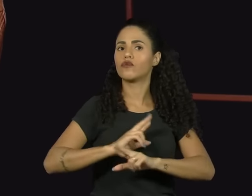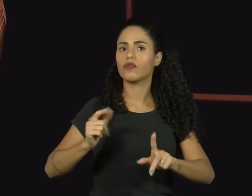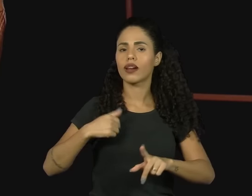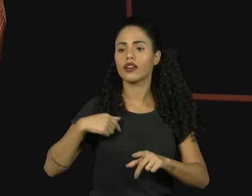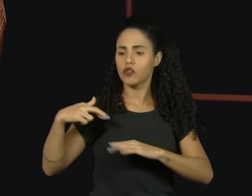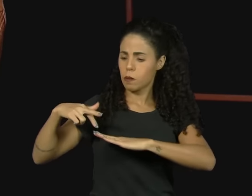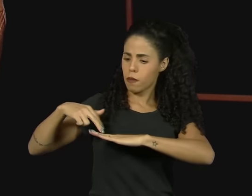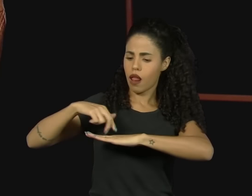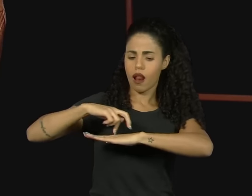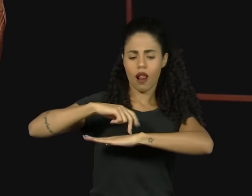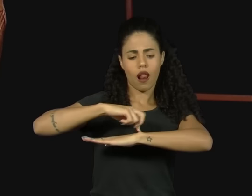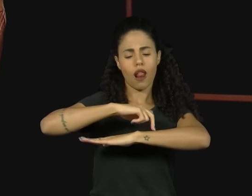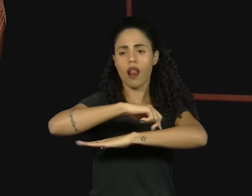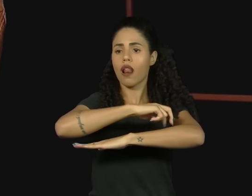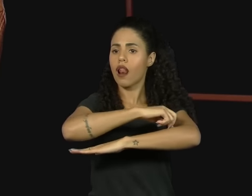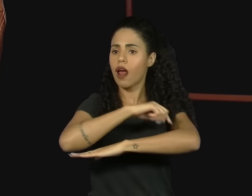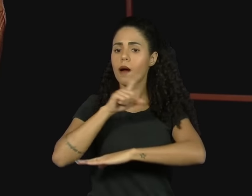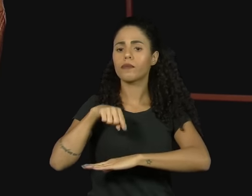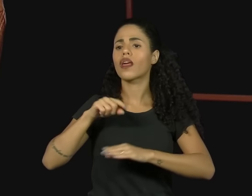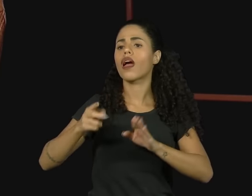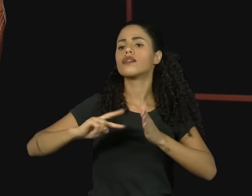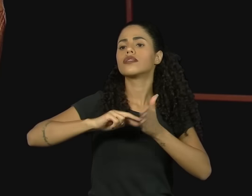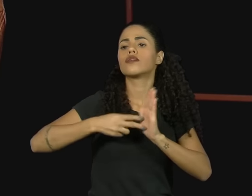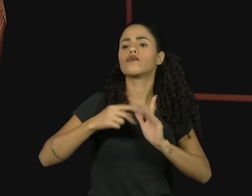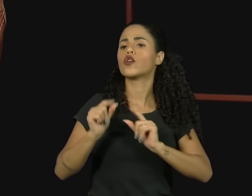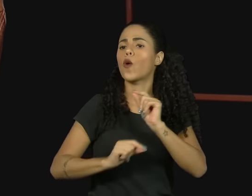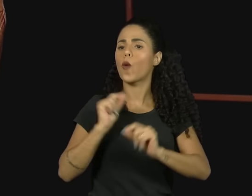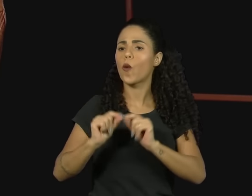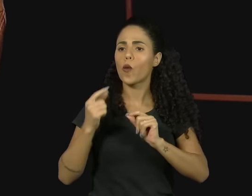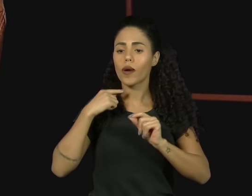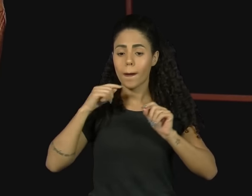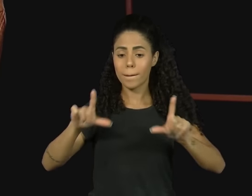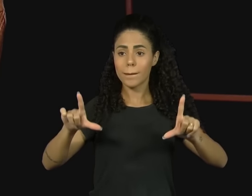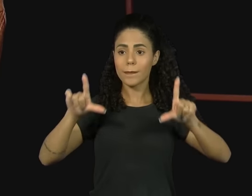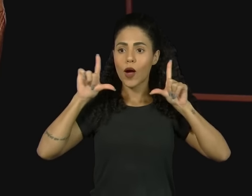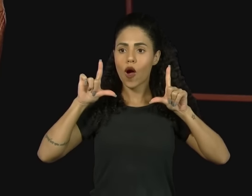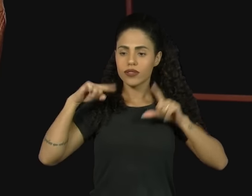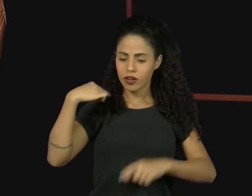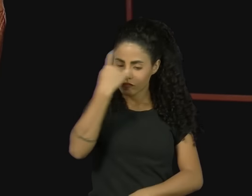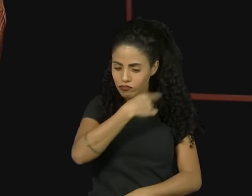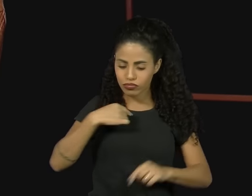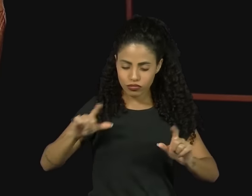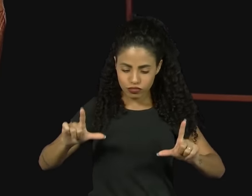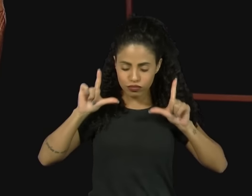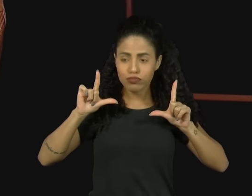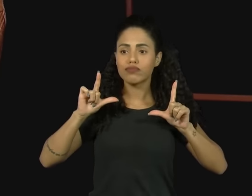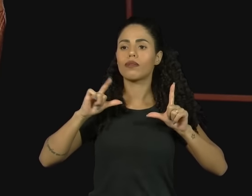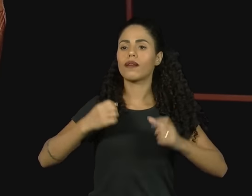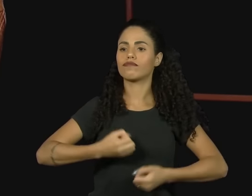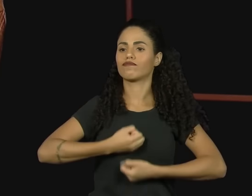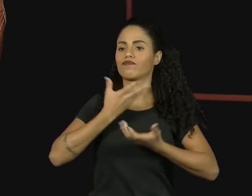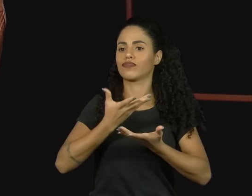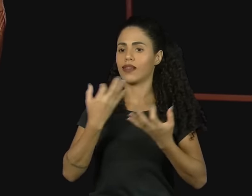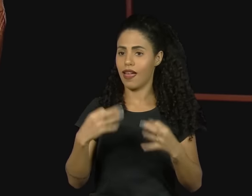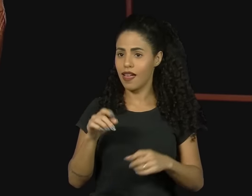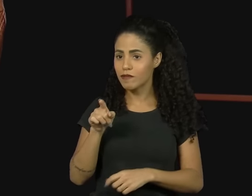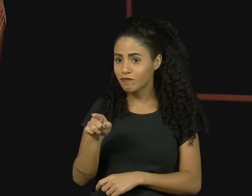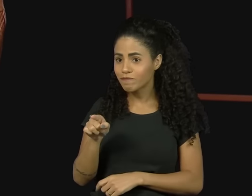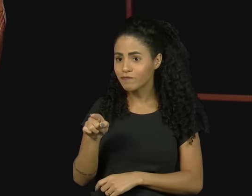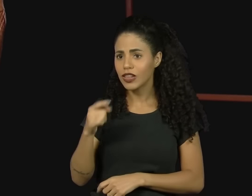moda nada mais é do que o retrato no espelho.